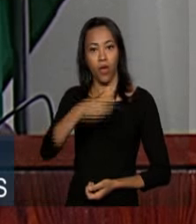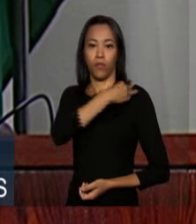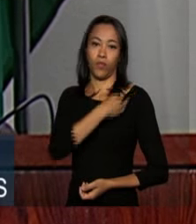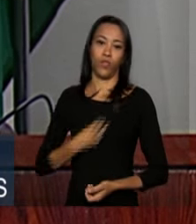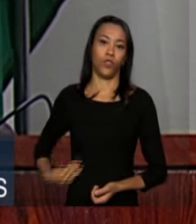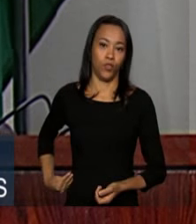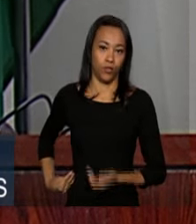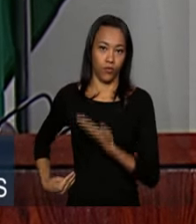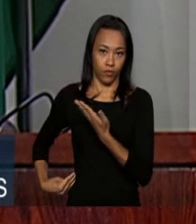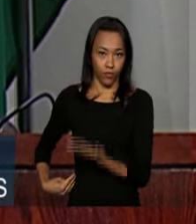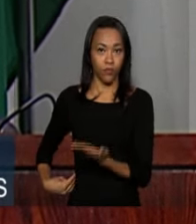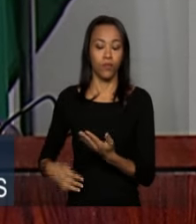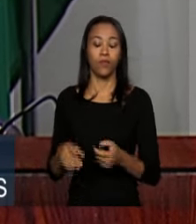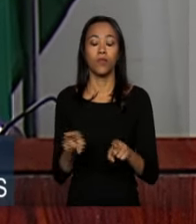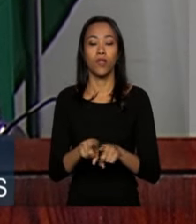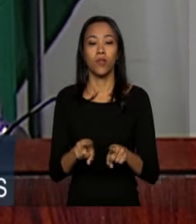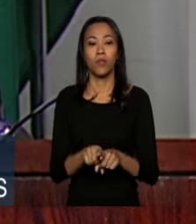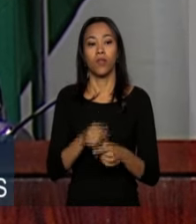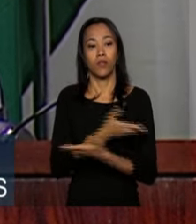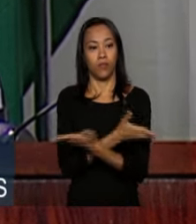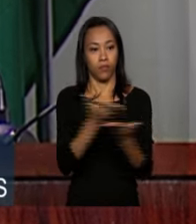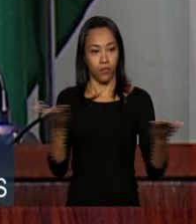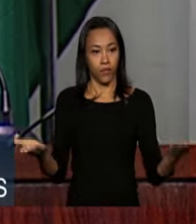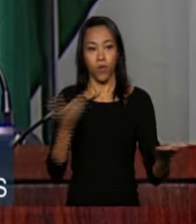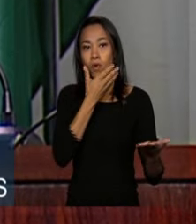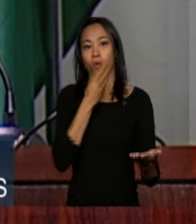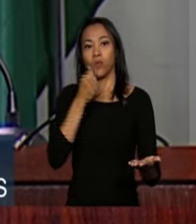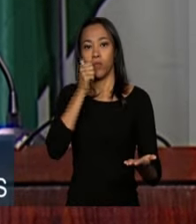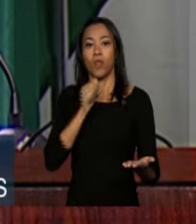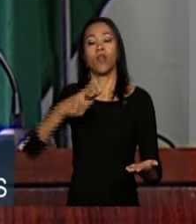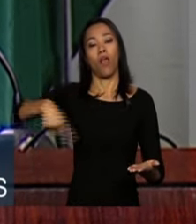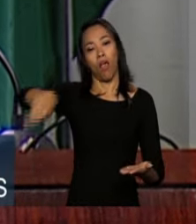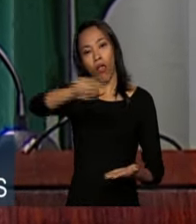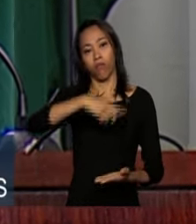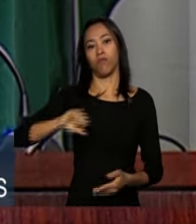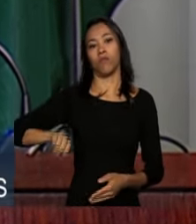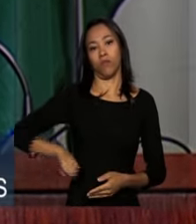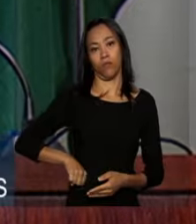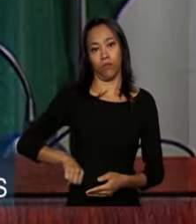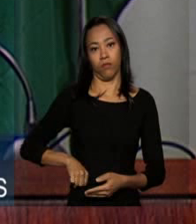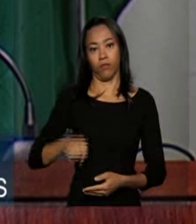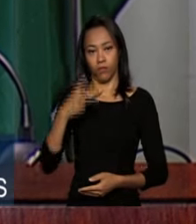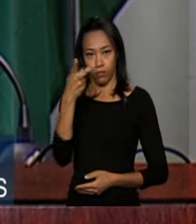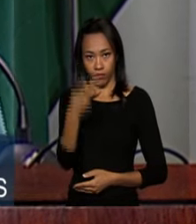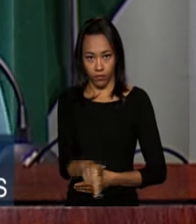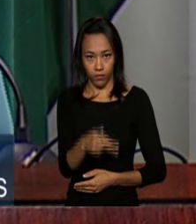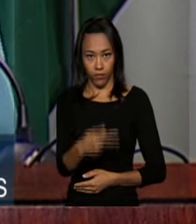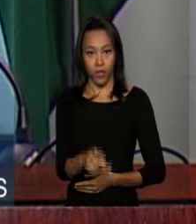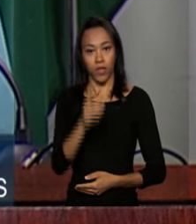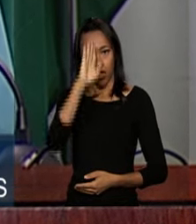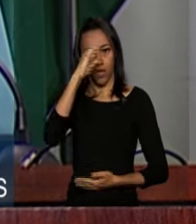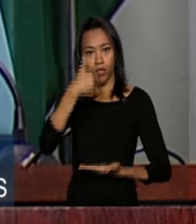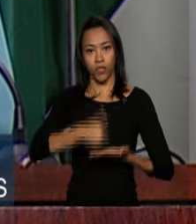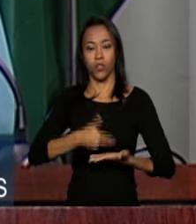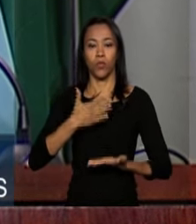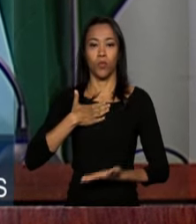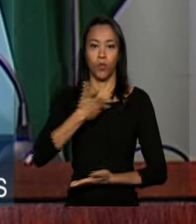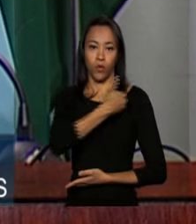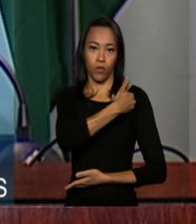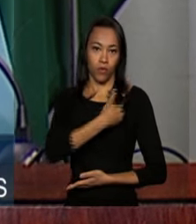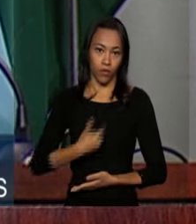Exteriores, senhoras e senhores chefes de missão diplomática, acreditados junto ao meu governo,